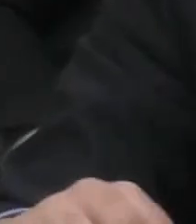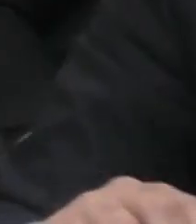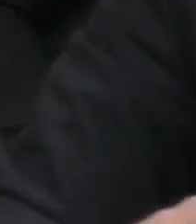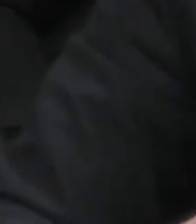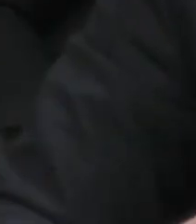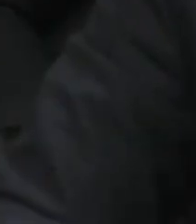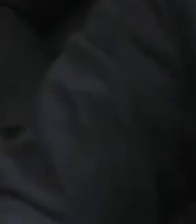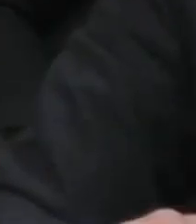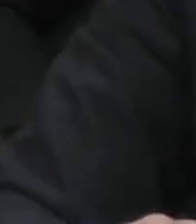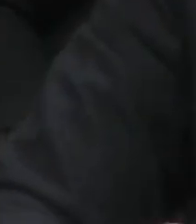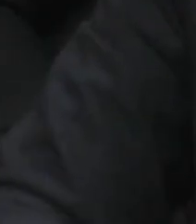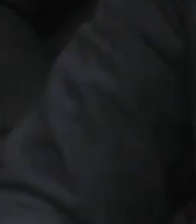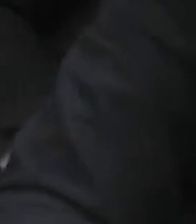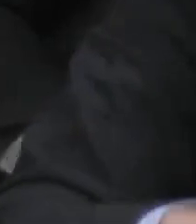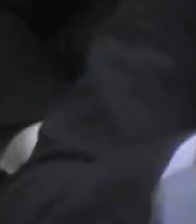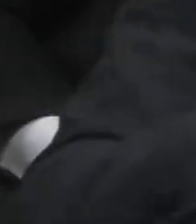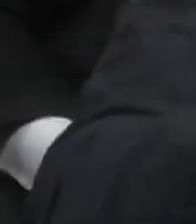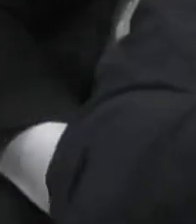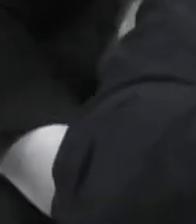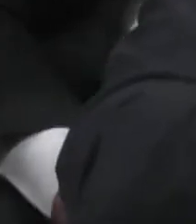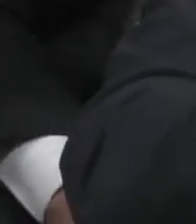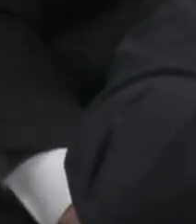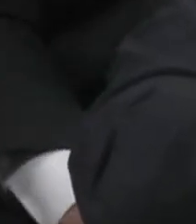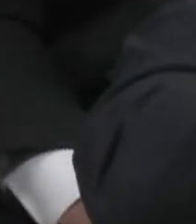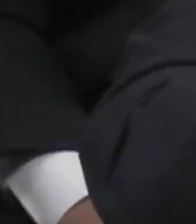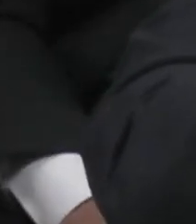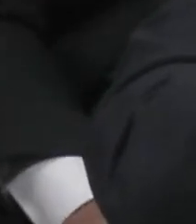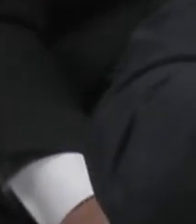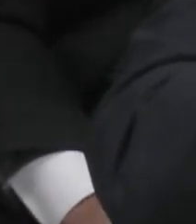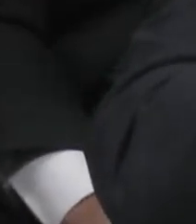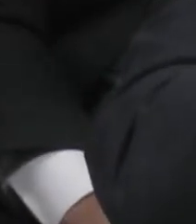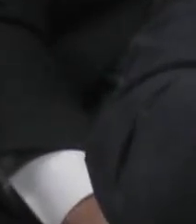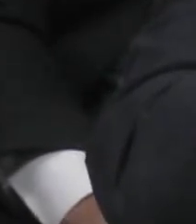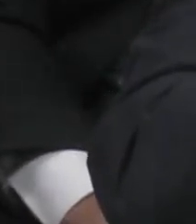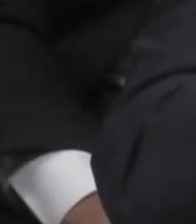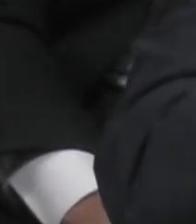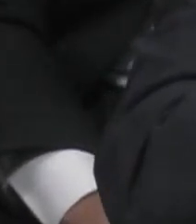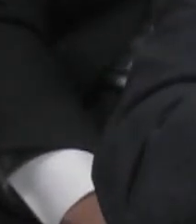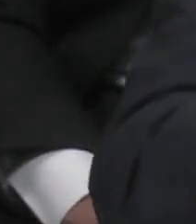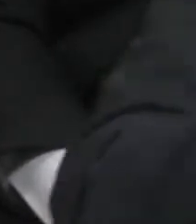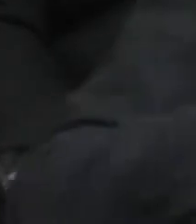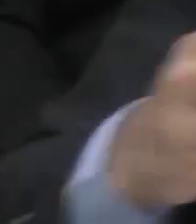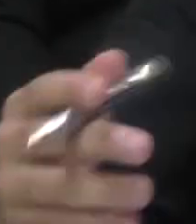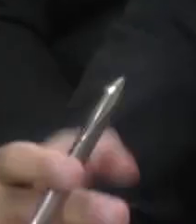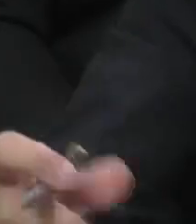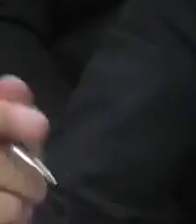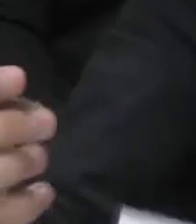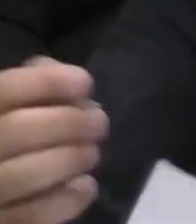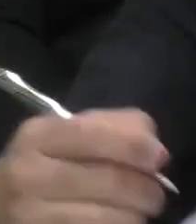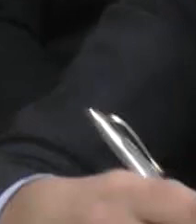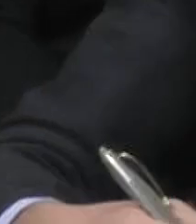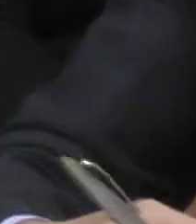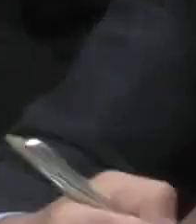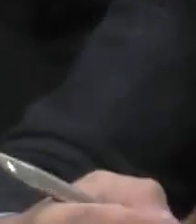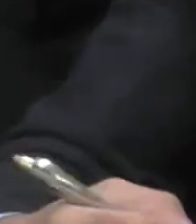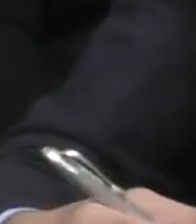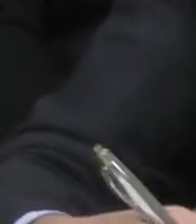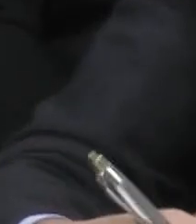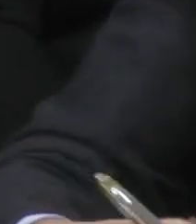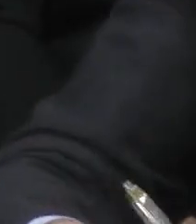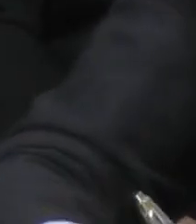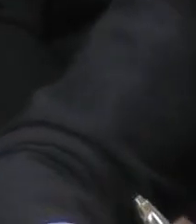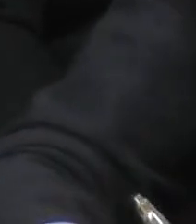por um deputado que me antecedeu, mas não posso deixar, em momentos muito breves, respeitando os 5 minutos que Vossa Excelência